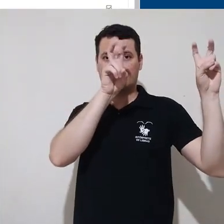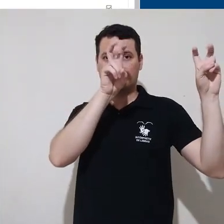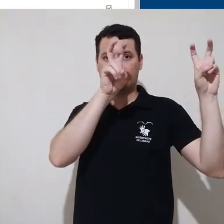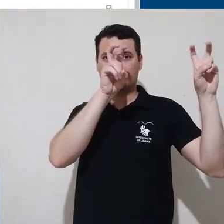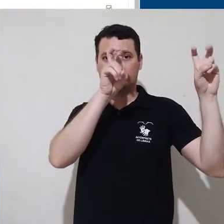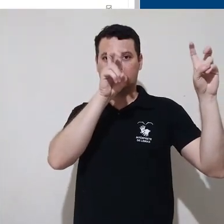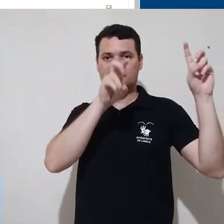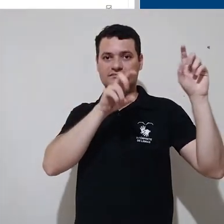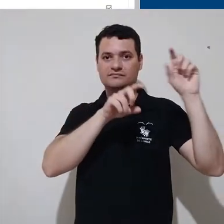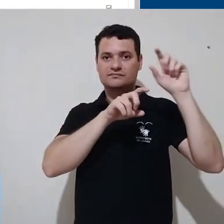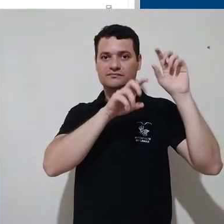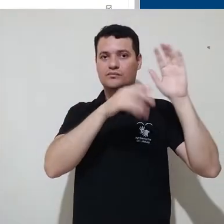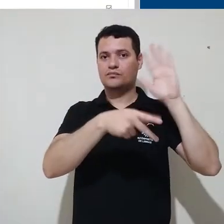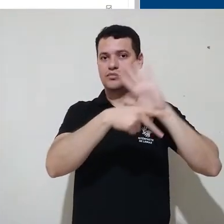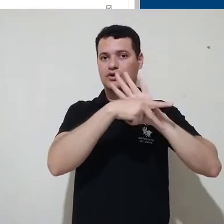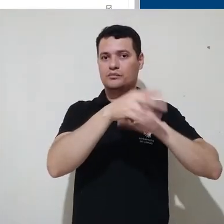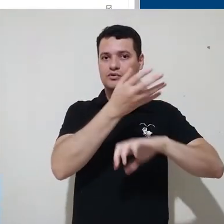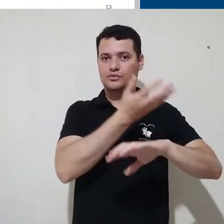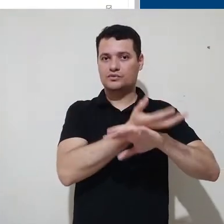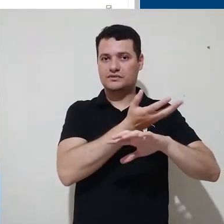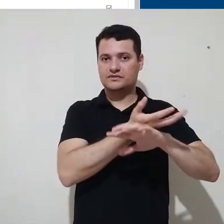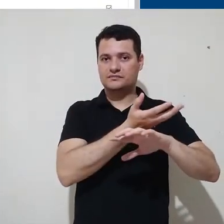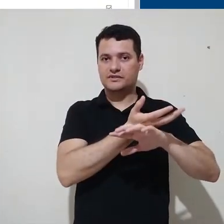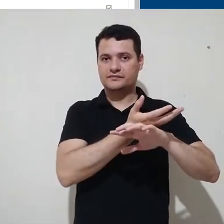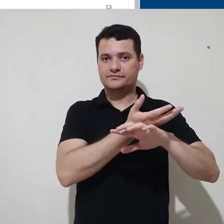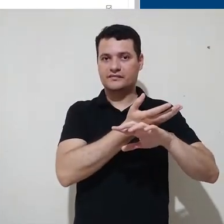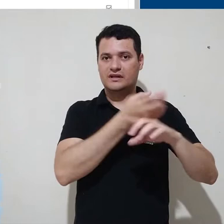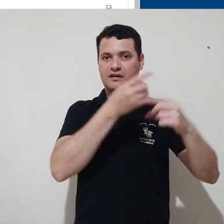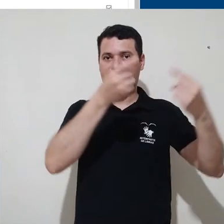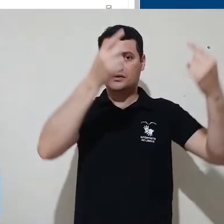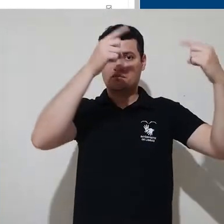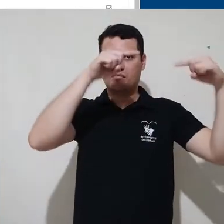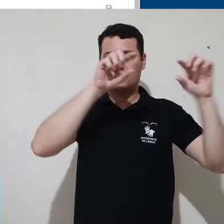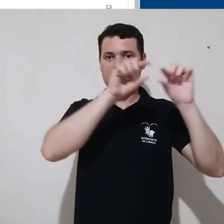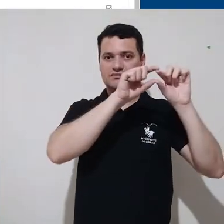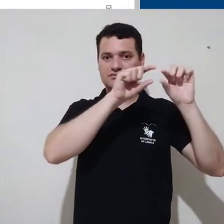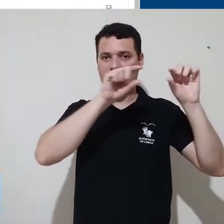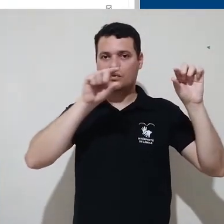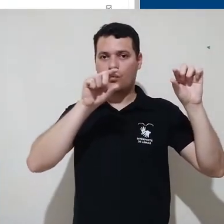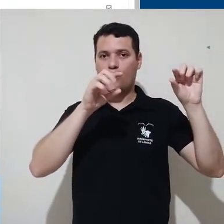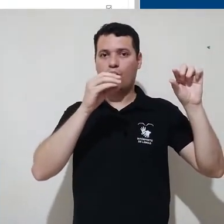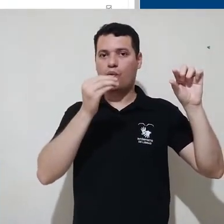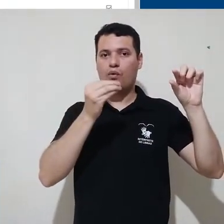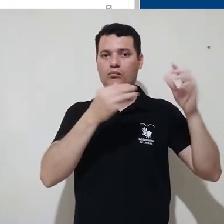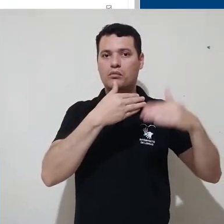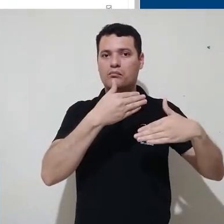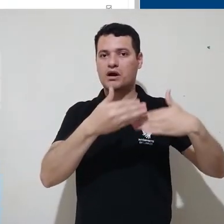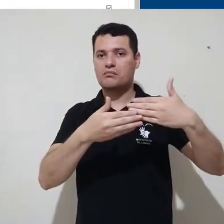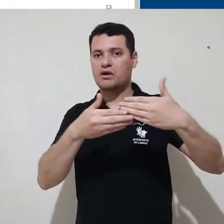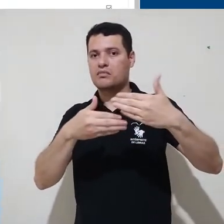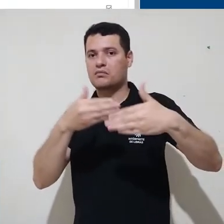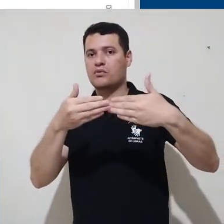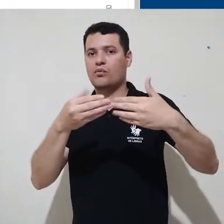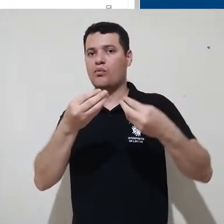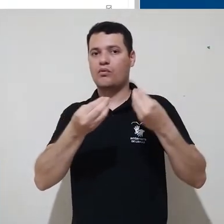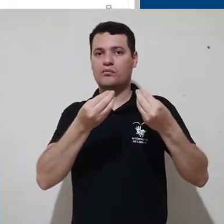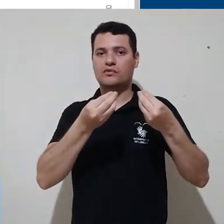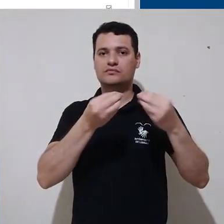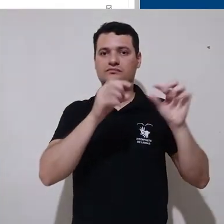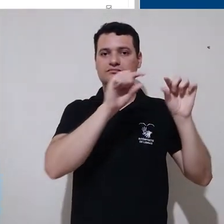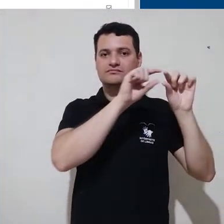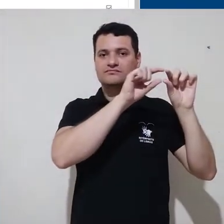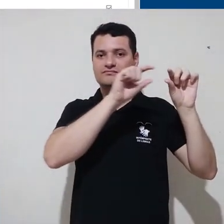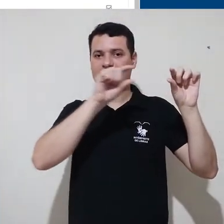vocês veem um painel com o título do curso, disciplina, bem como um caminho que foi seguido até